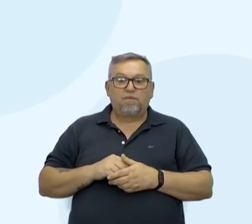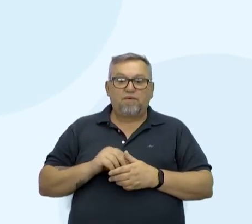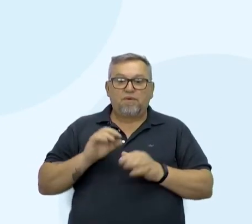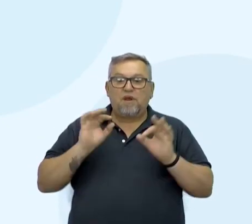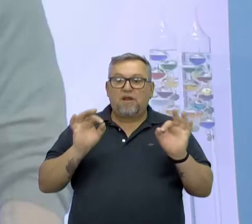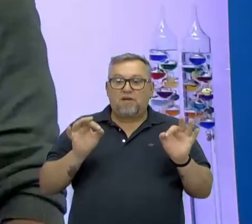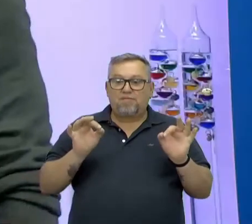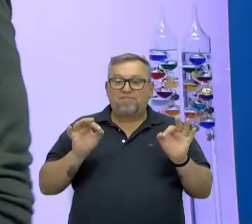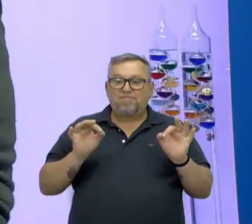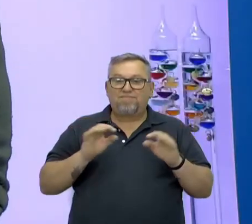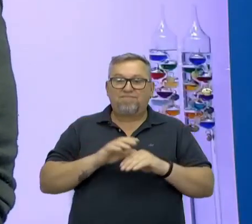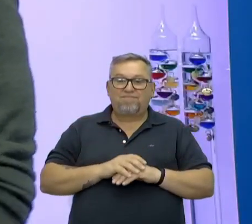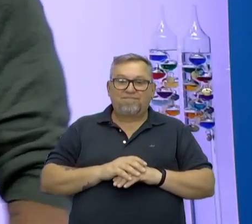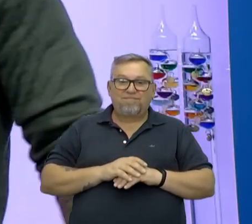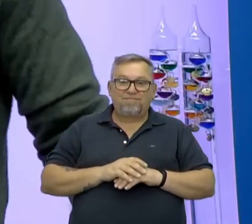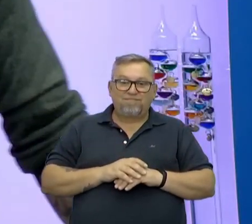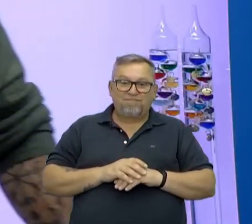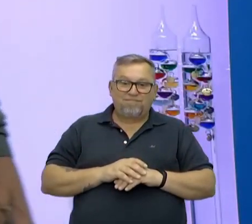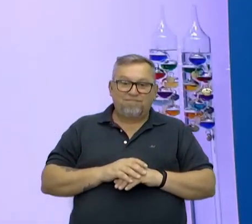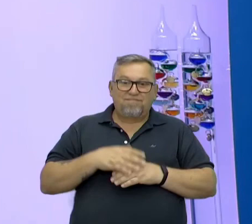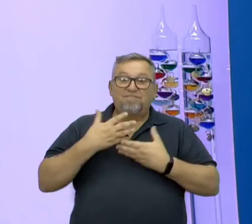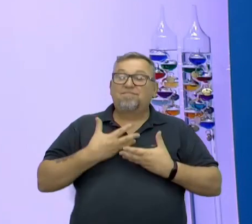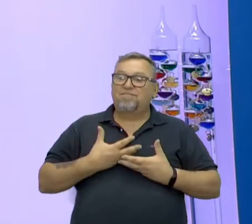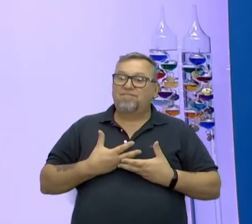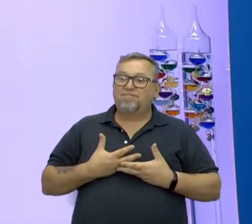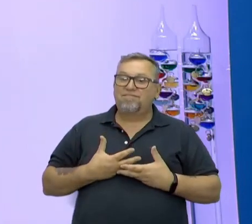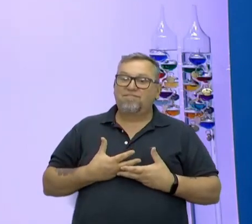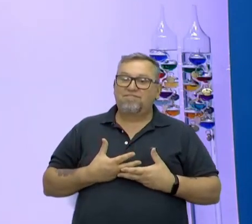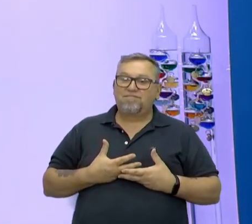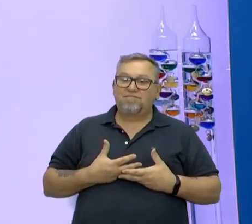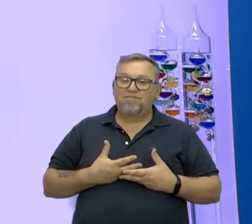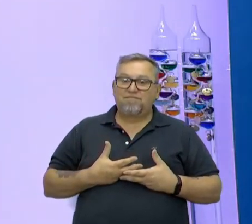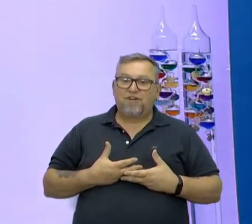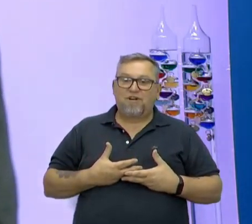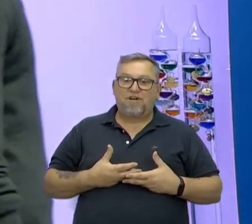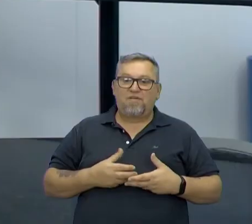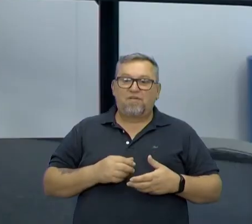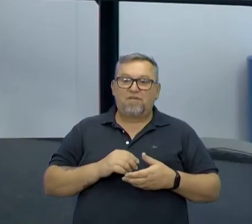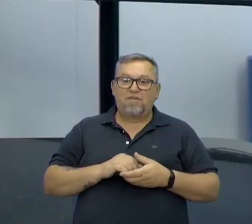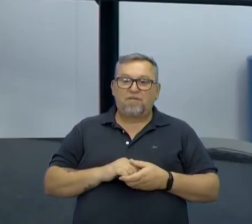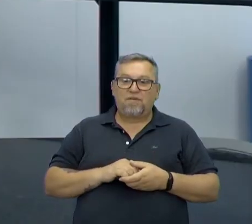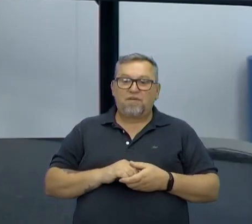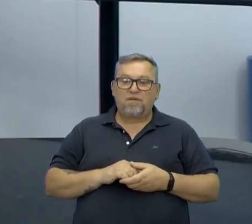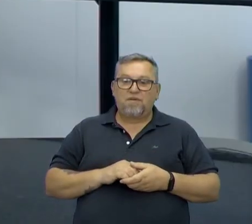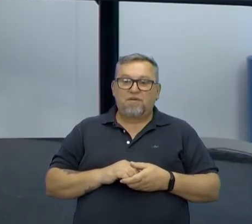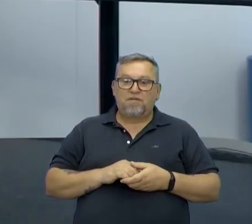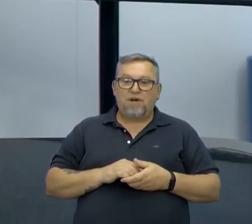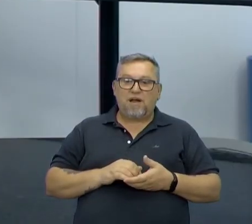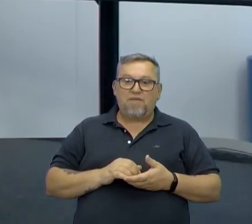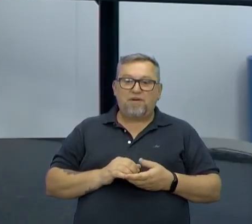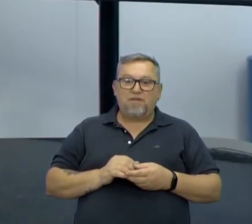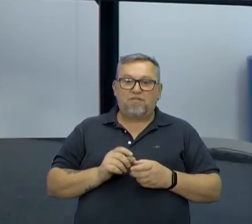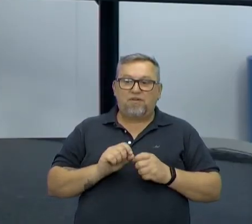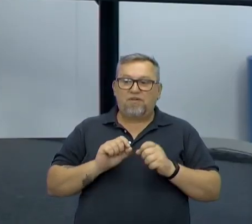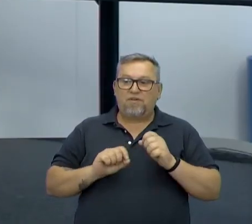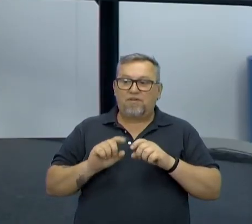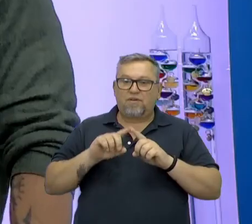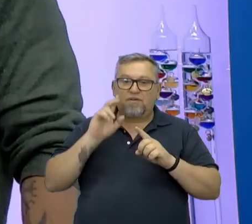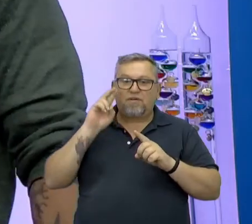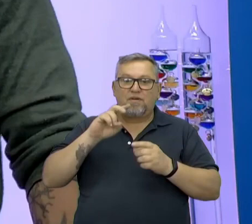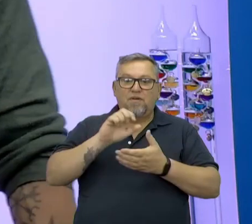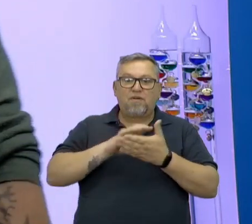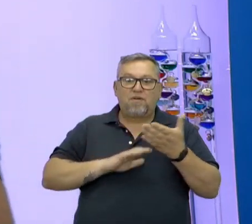Certo, pessoal? Gibalina, cansou? Tem mais? Tem sim, Gibalina. Tem uma